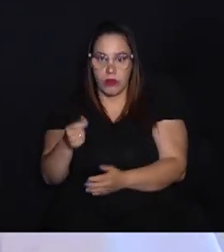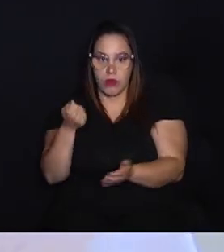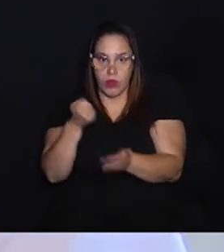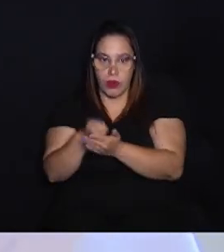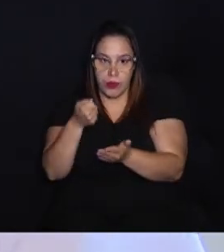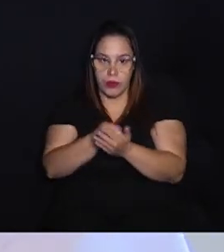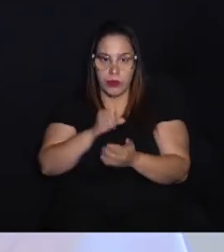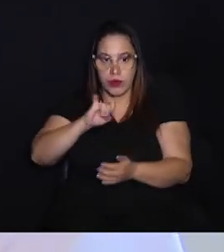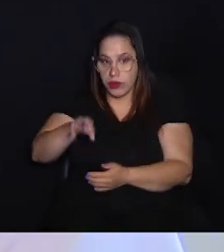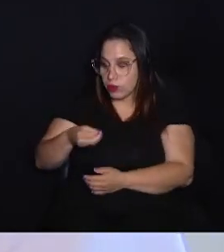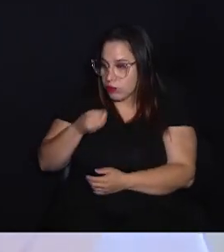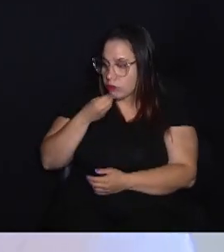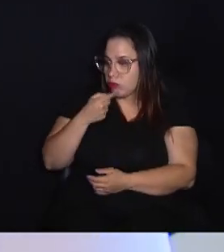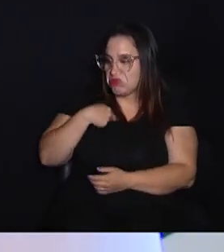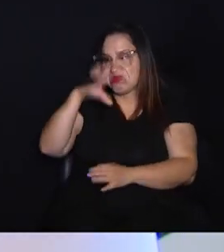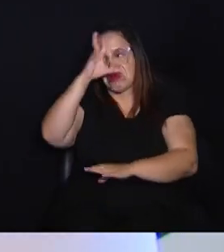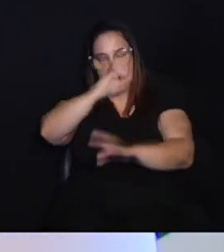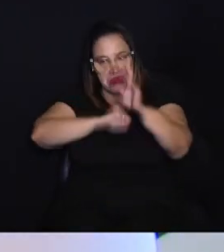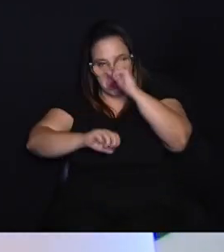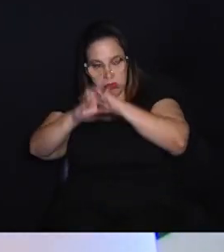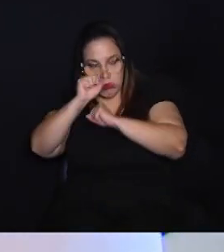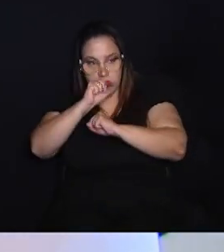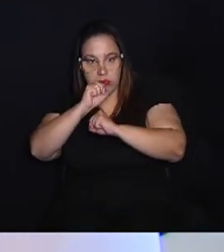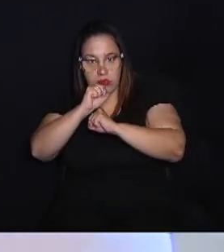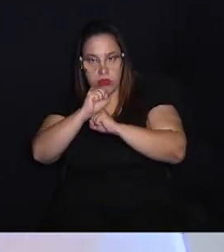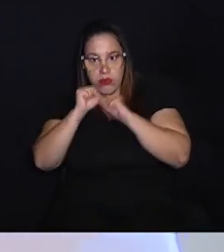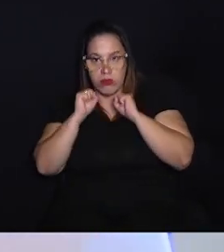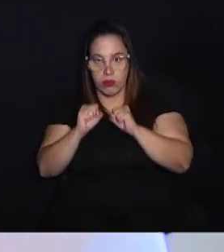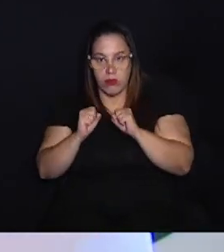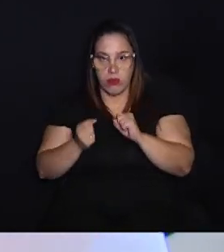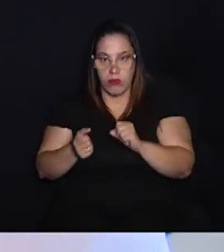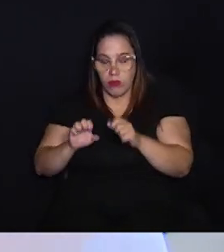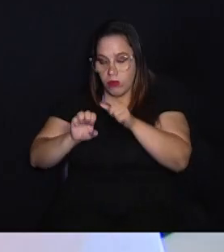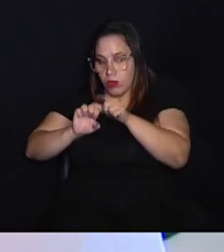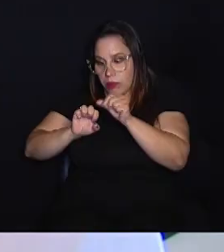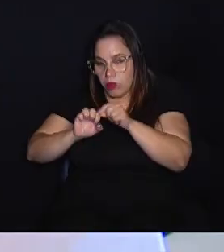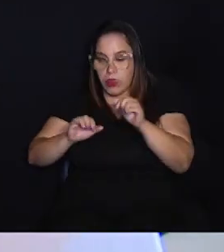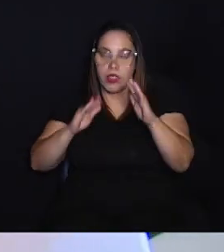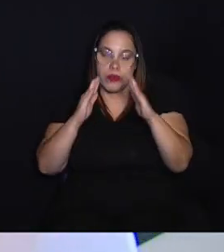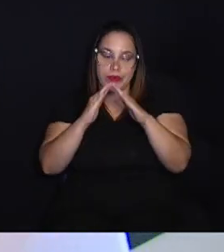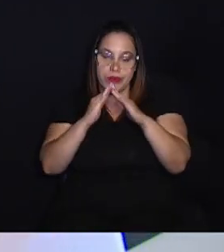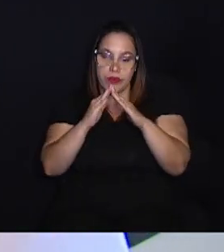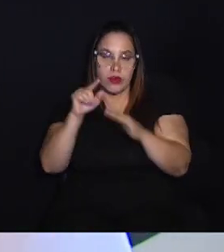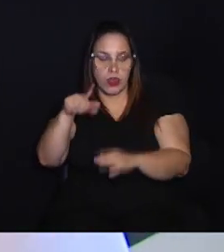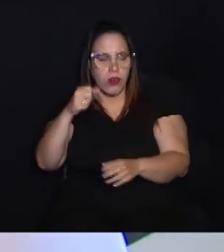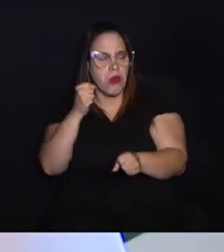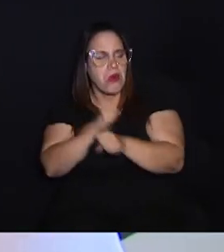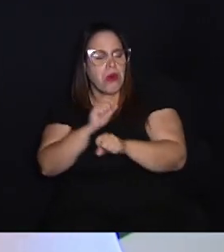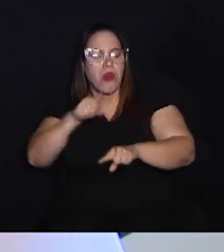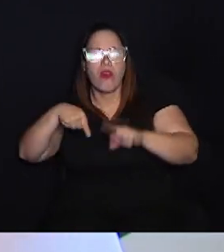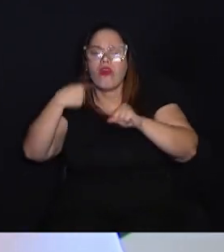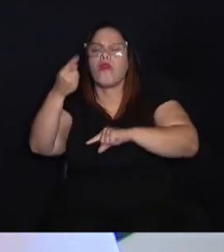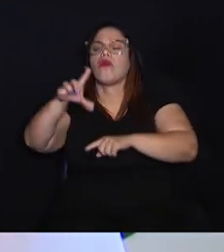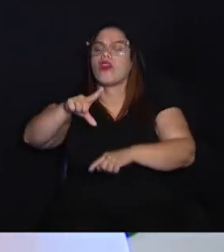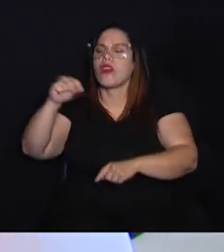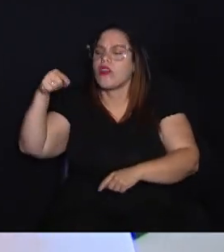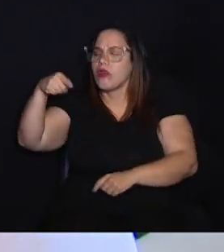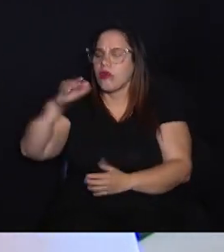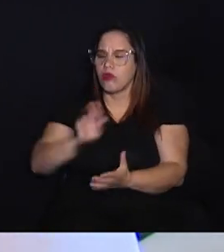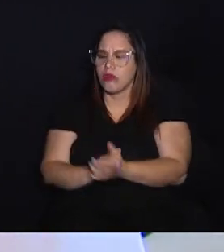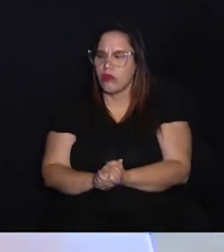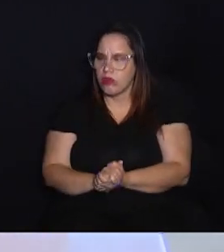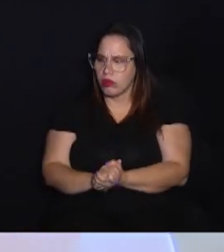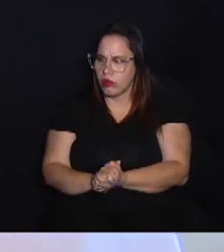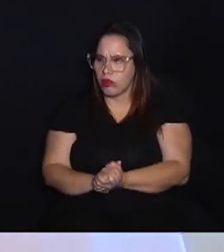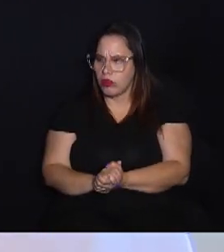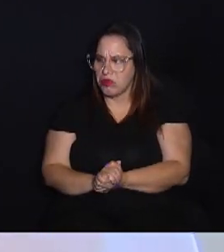foi uma oportunidade de eu aprender e fazer o empreendedorismo em casa também. Você pretende fazer o que depois que sair daqui? Eu